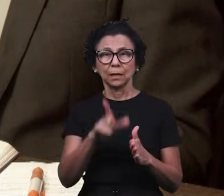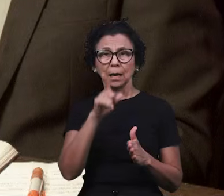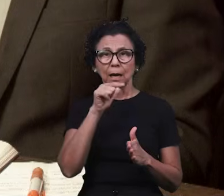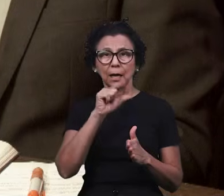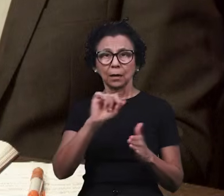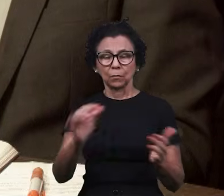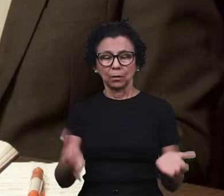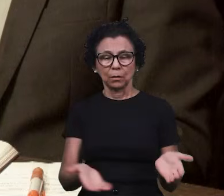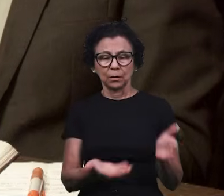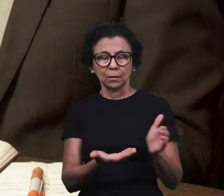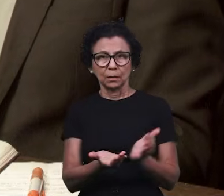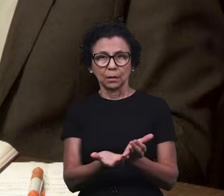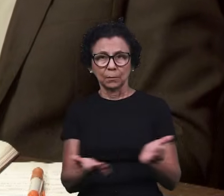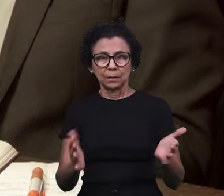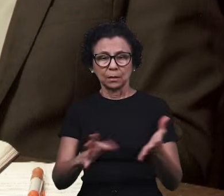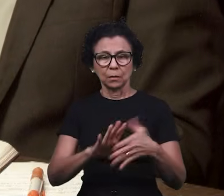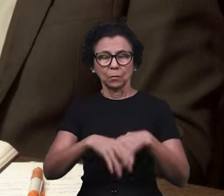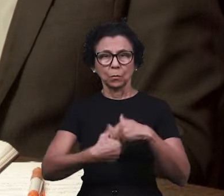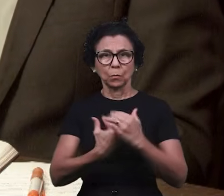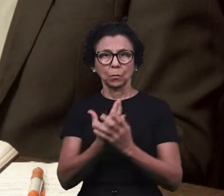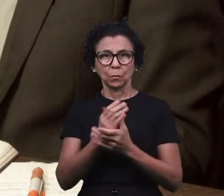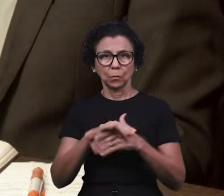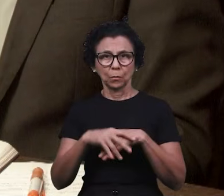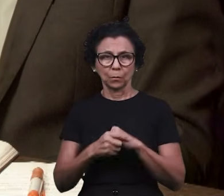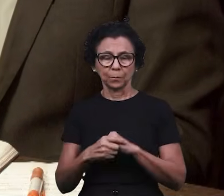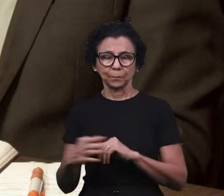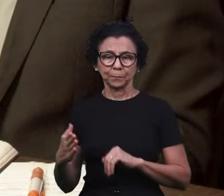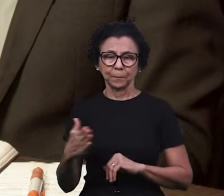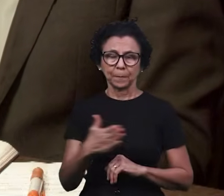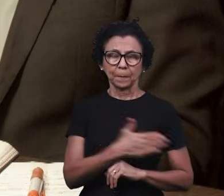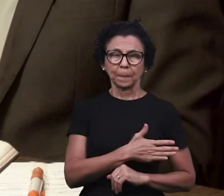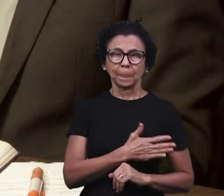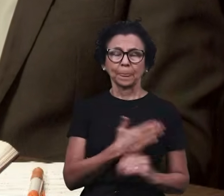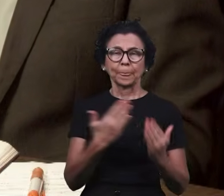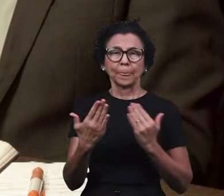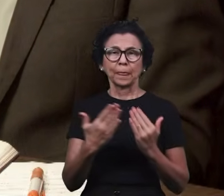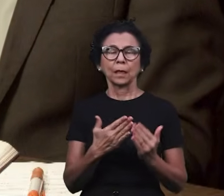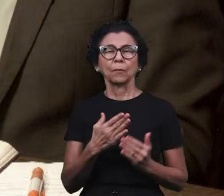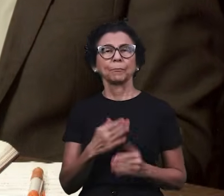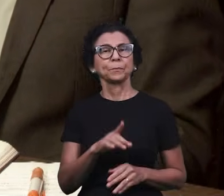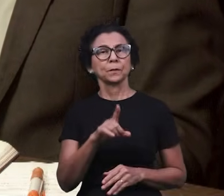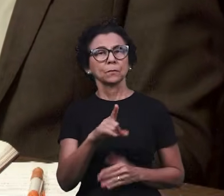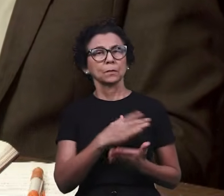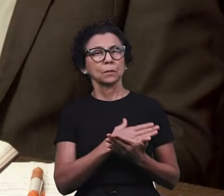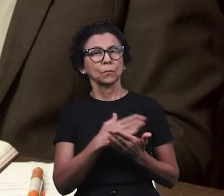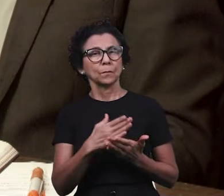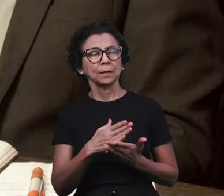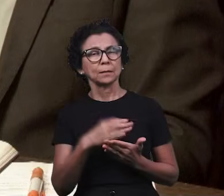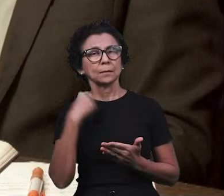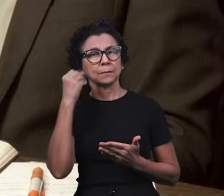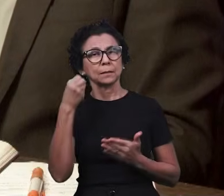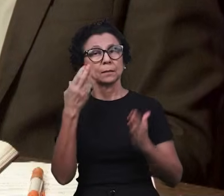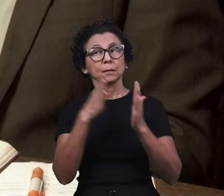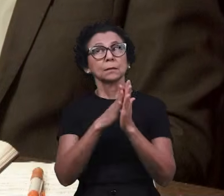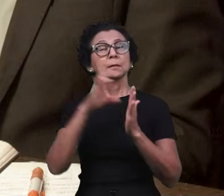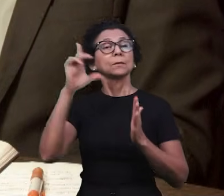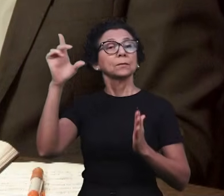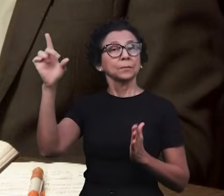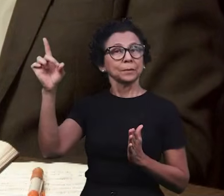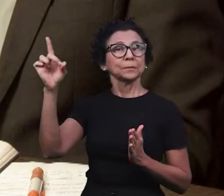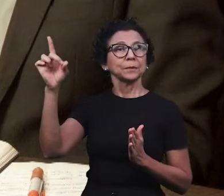Antes de tudo, o homem tem uma experiência com a palavra de Deus. As coisas começam pela palavra. Deus ordena pela